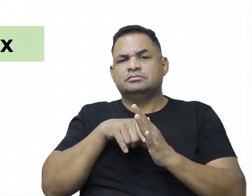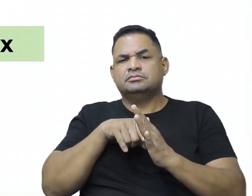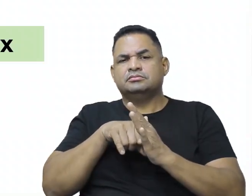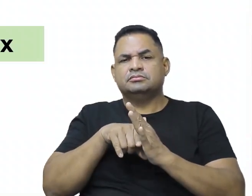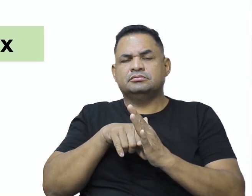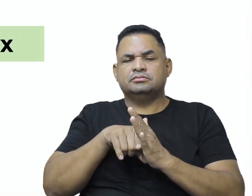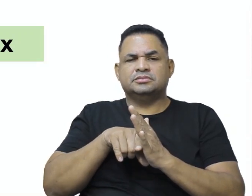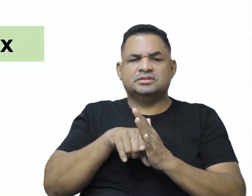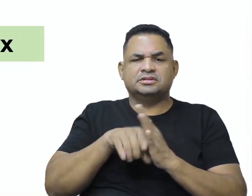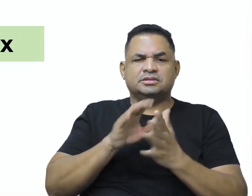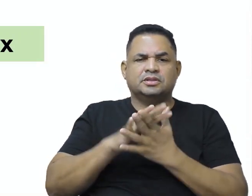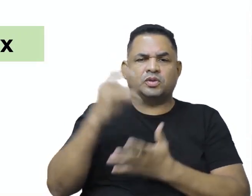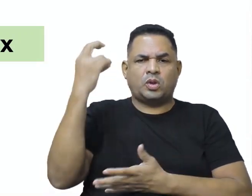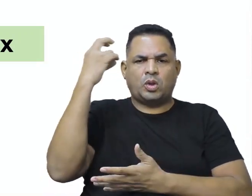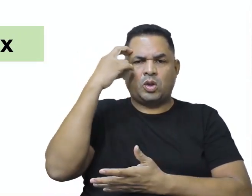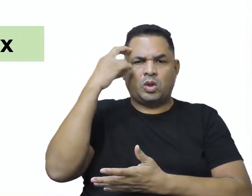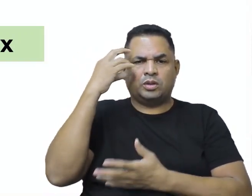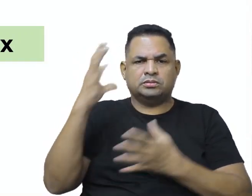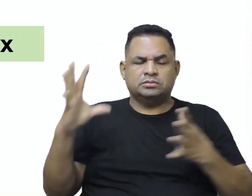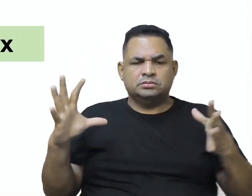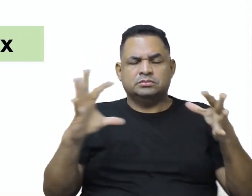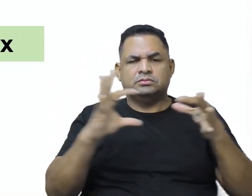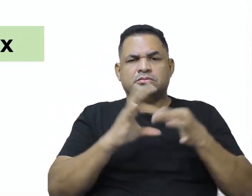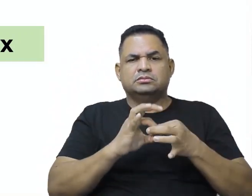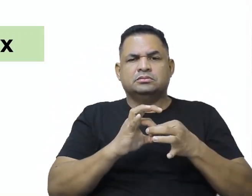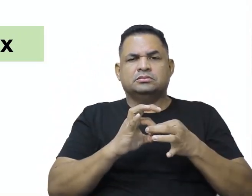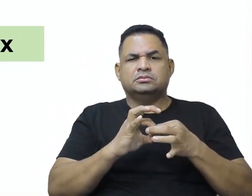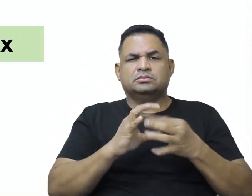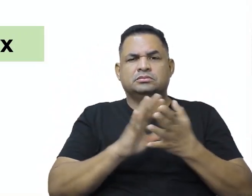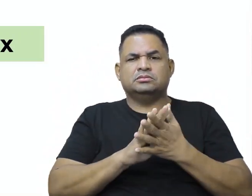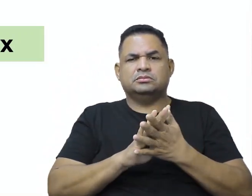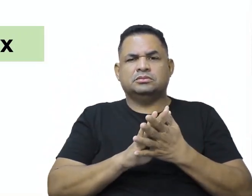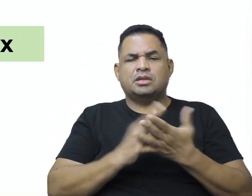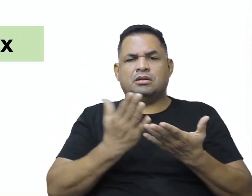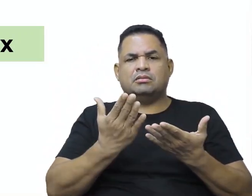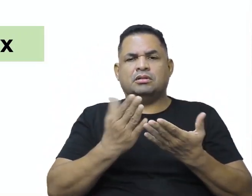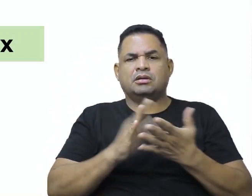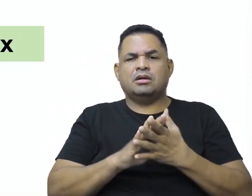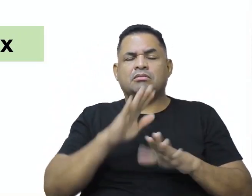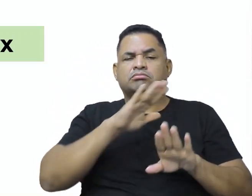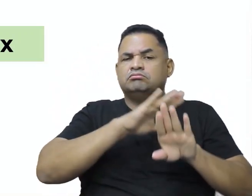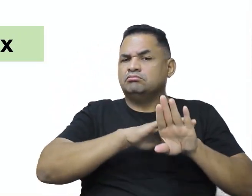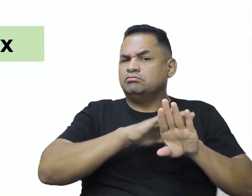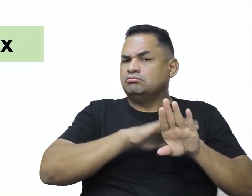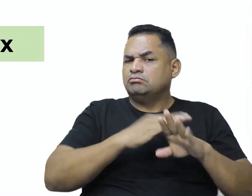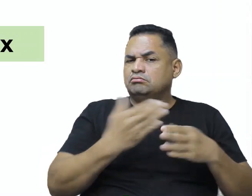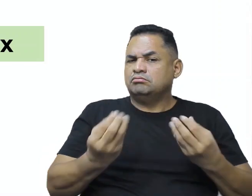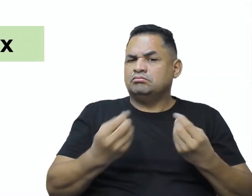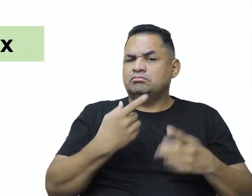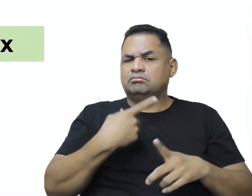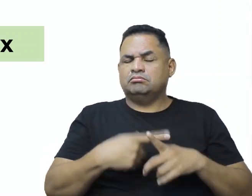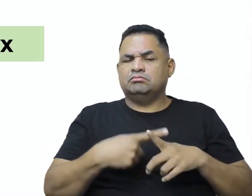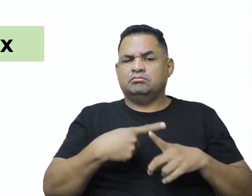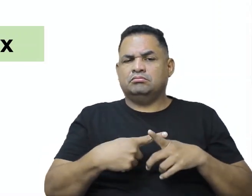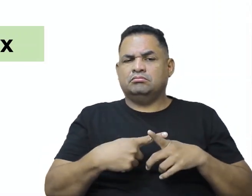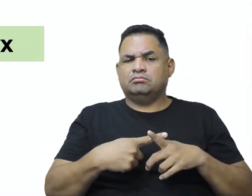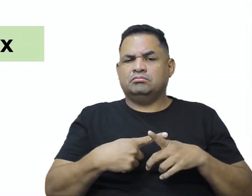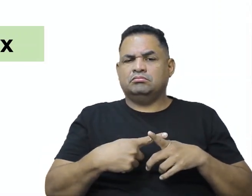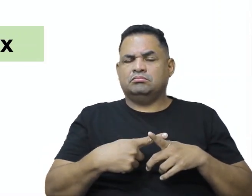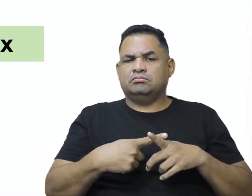cultura com a ligação com a ideologia né porque